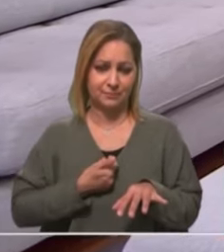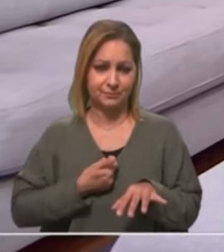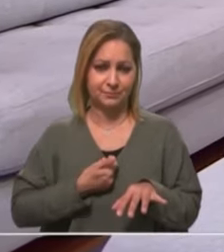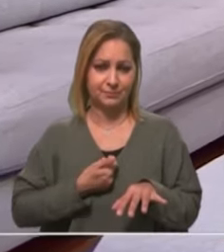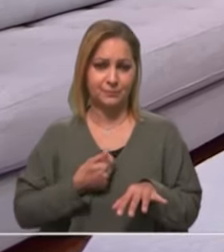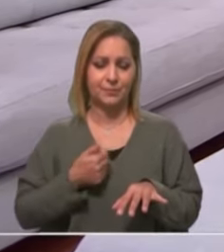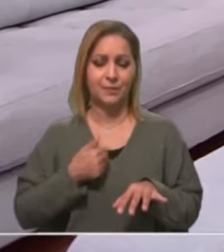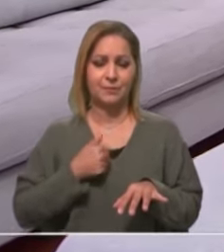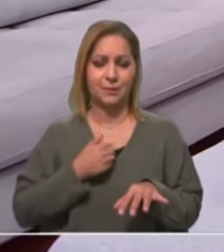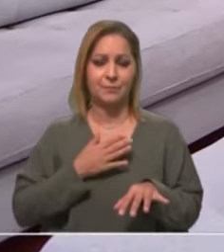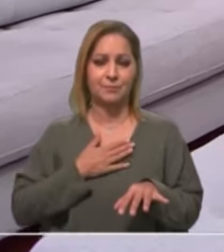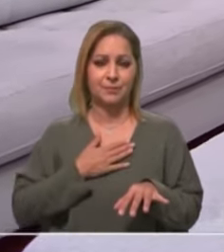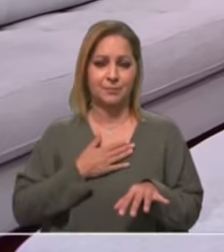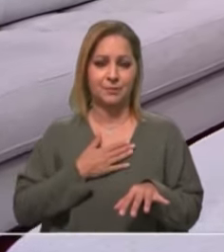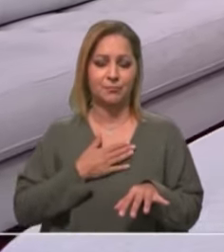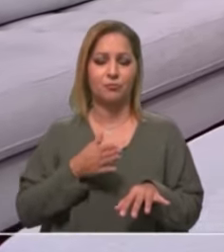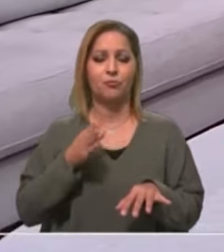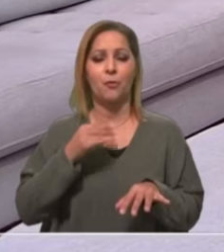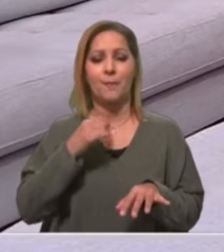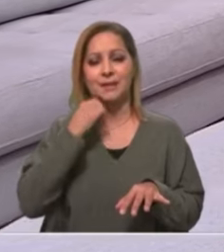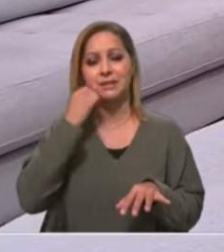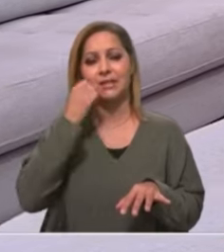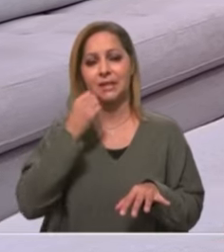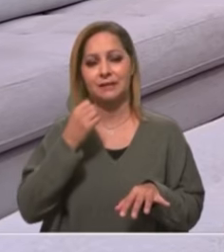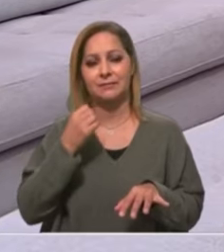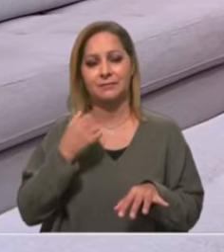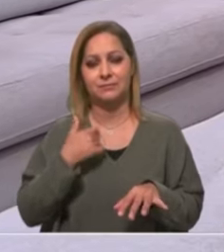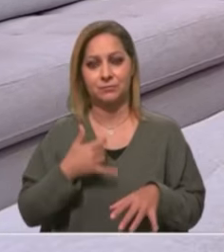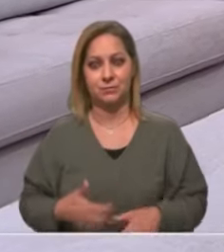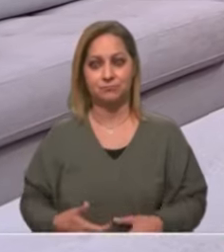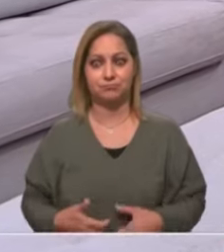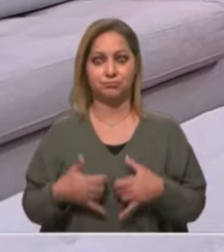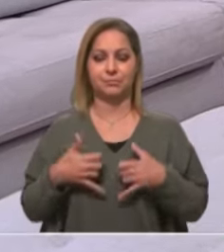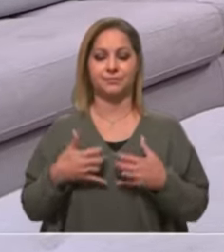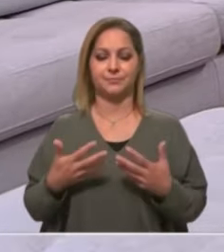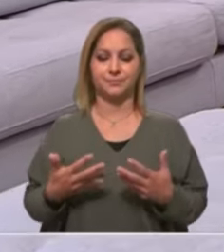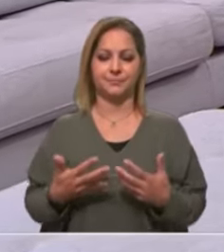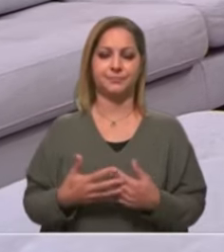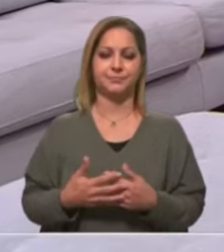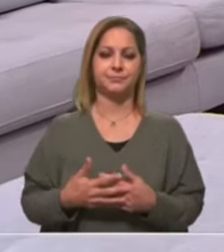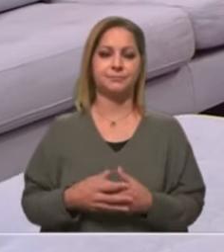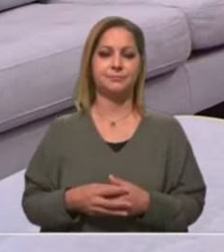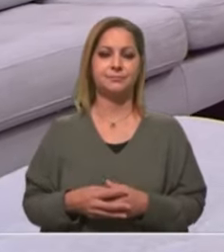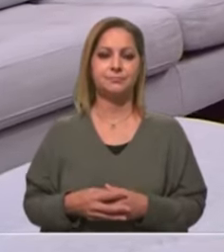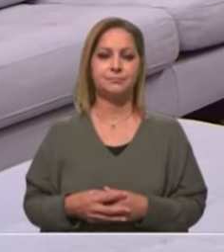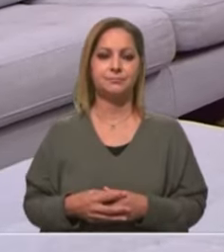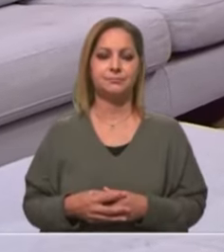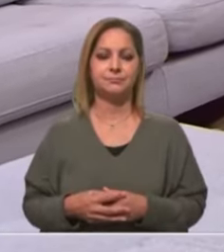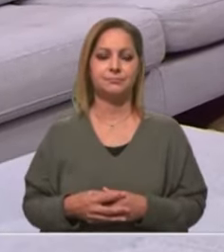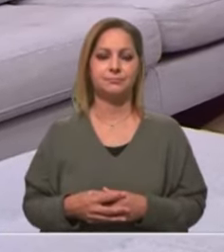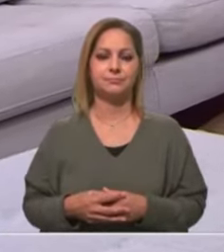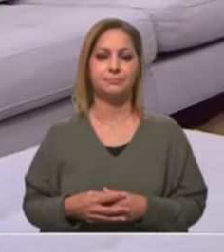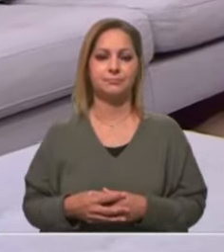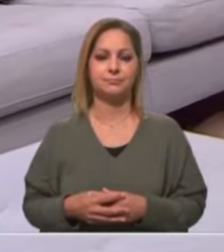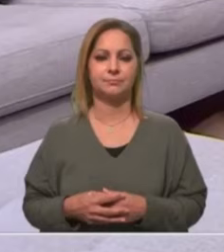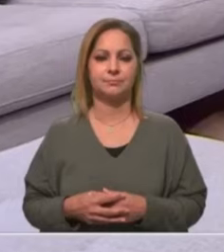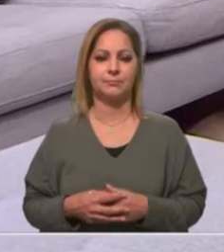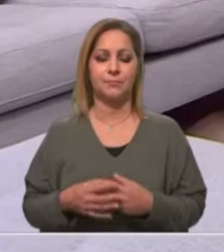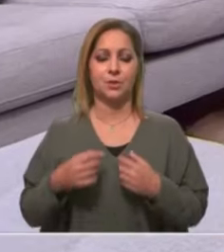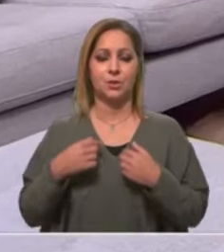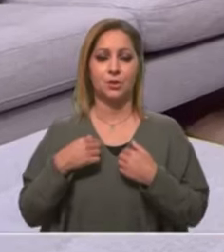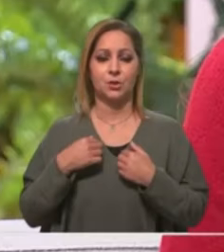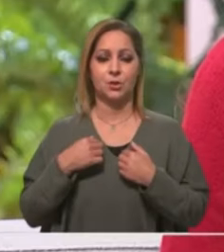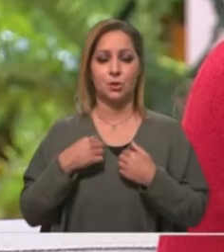no meu caso, foi assim mais. Foi um baque, não é? Assim. Com esse desconhecimento